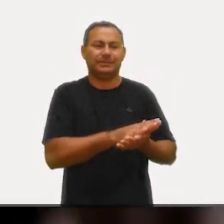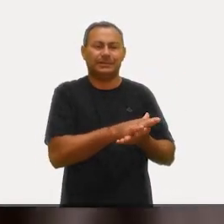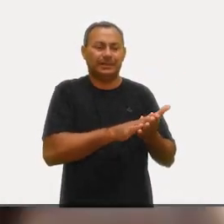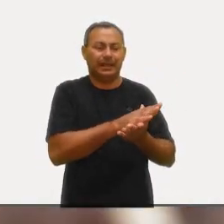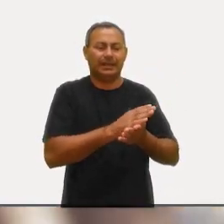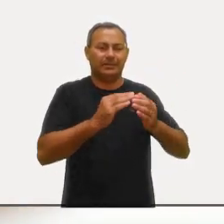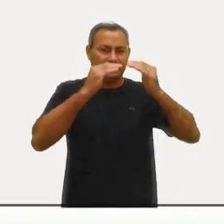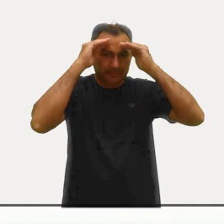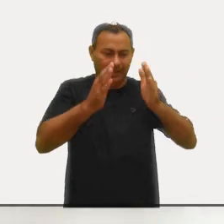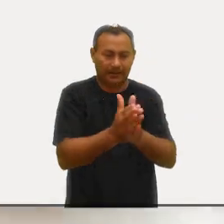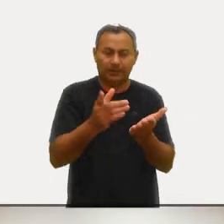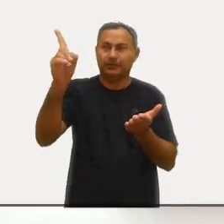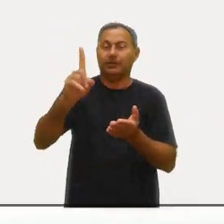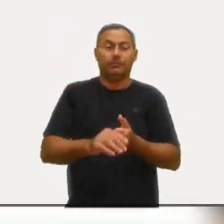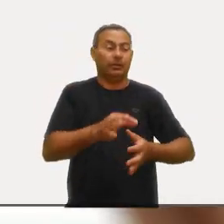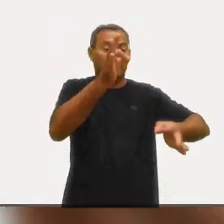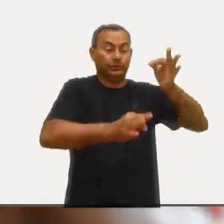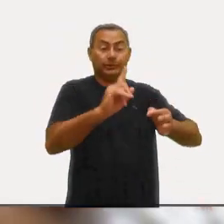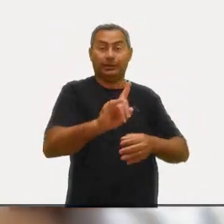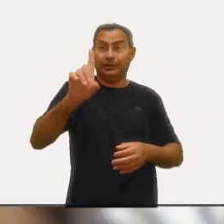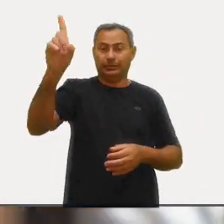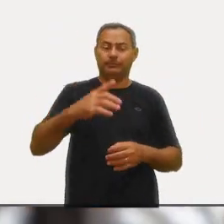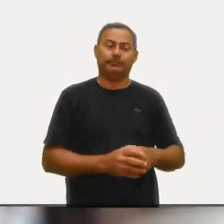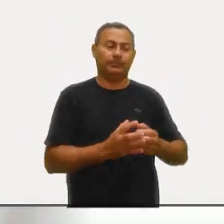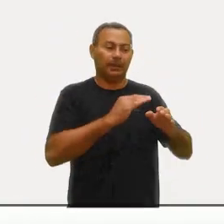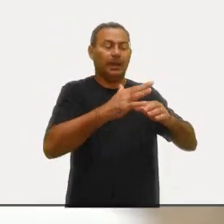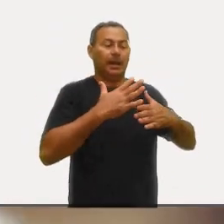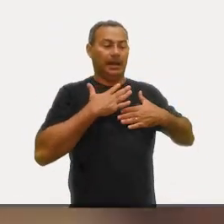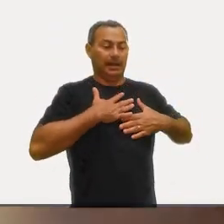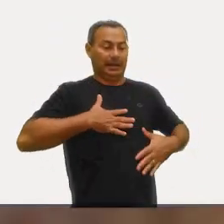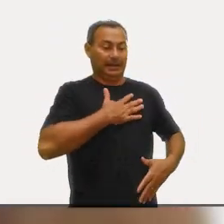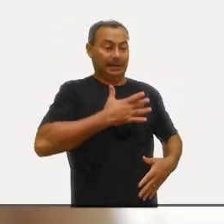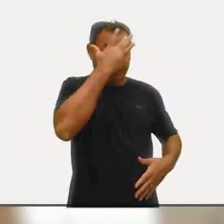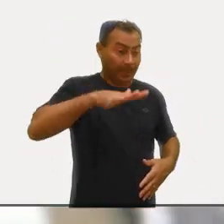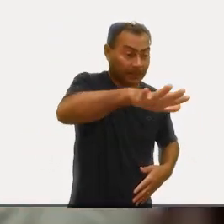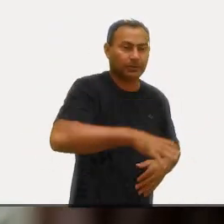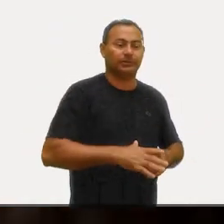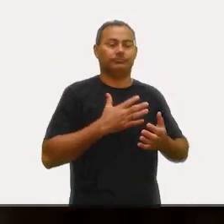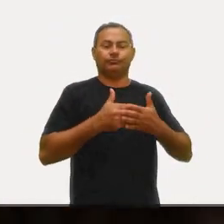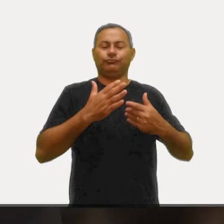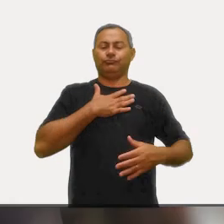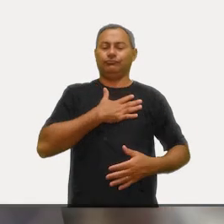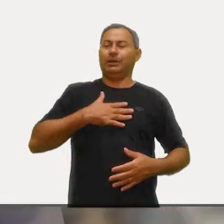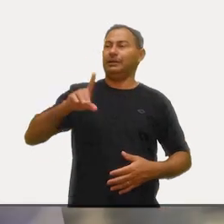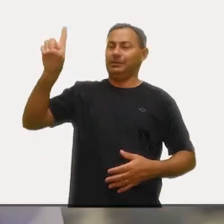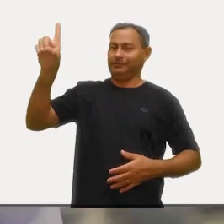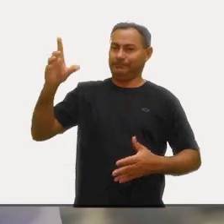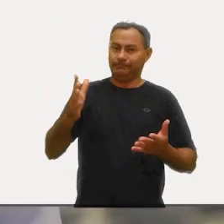sem base nas Escrituras, uma justiça que não vem de Deus, horizontal, e que prefere agradar aos homens do que agradar a